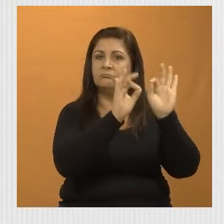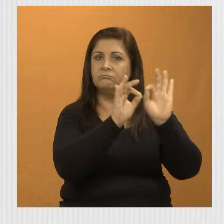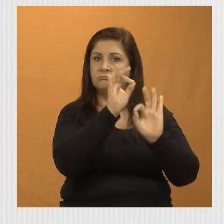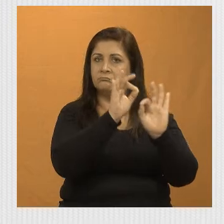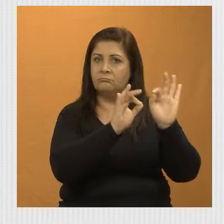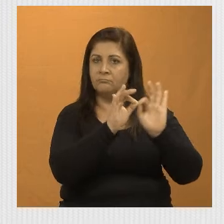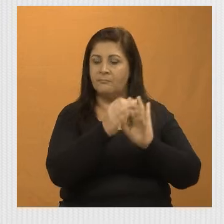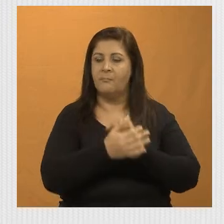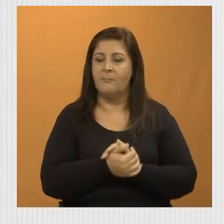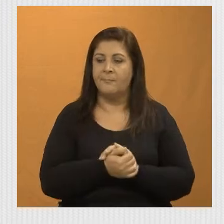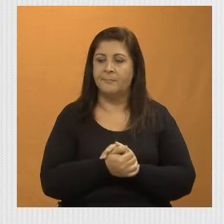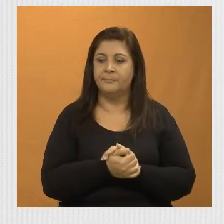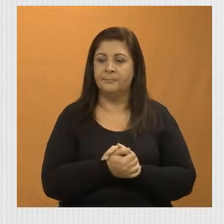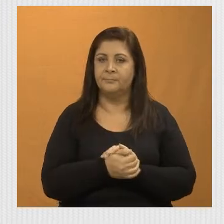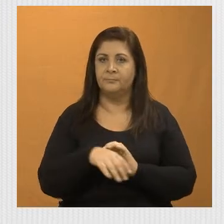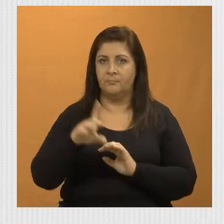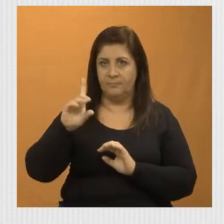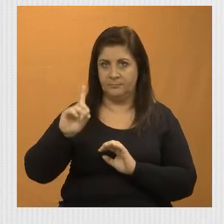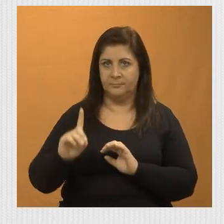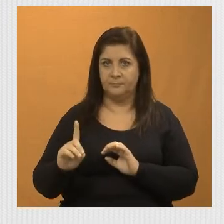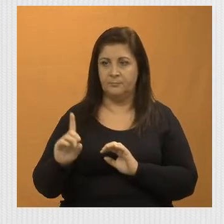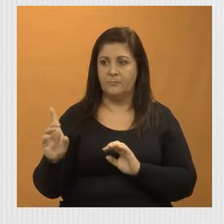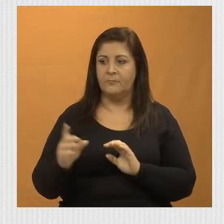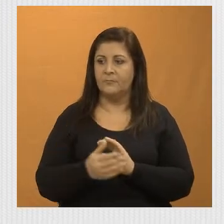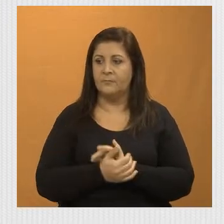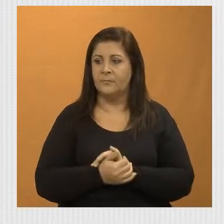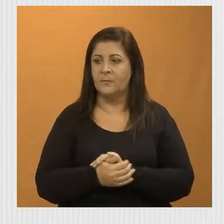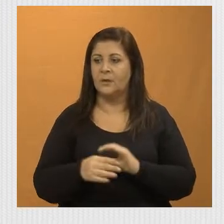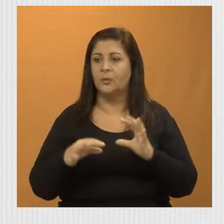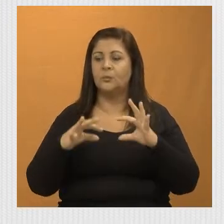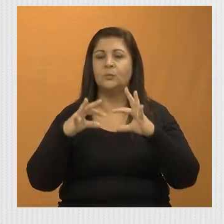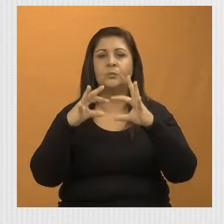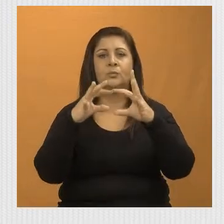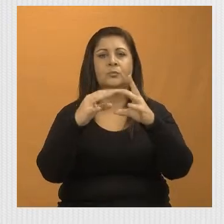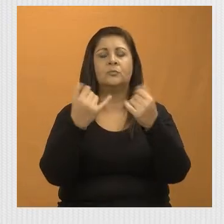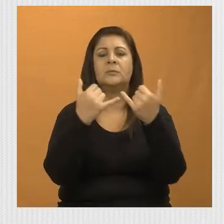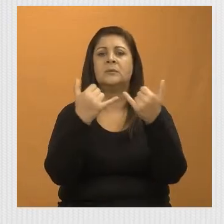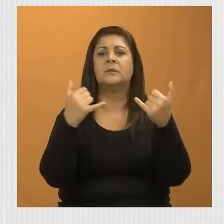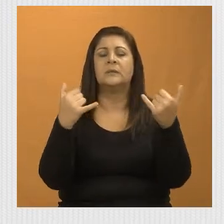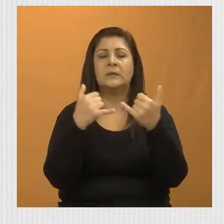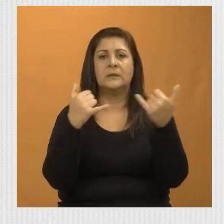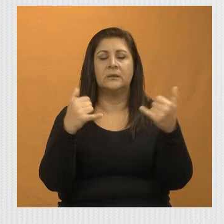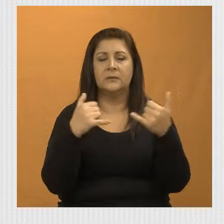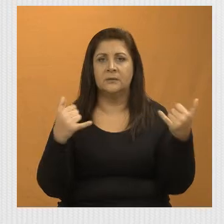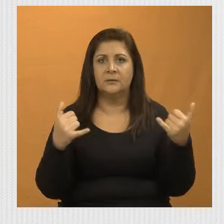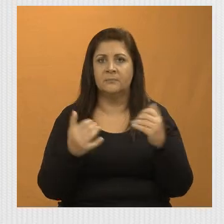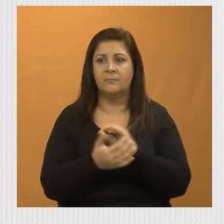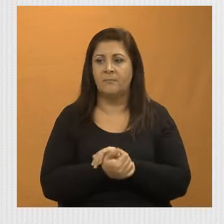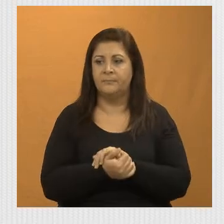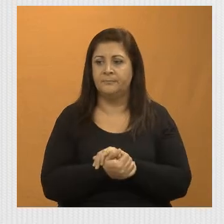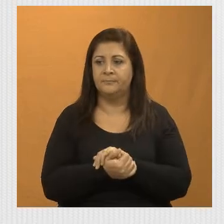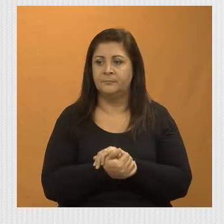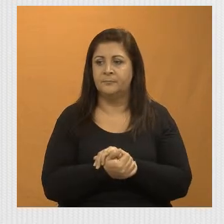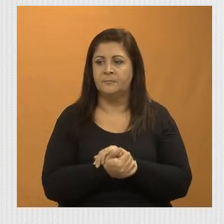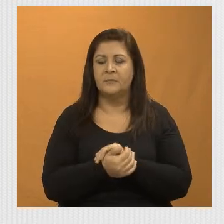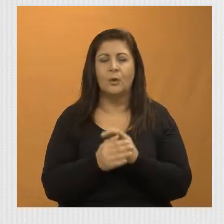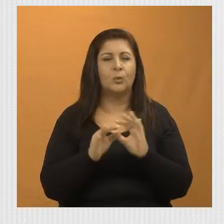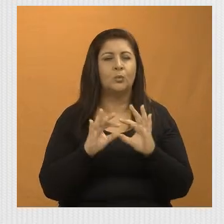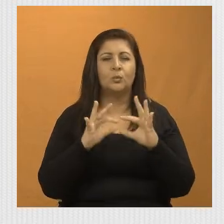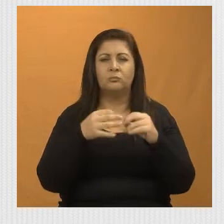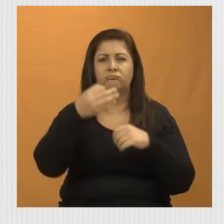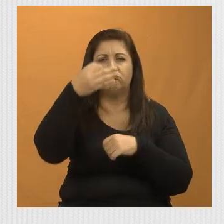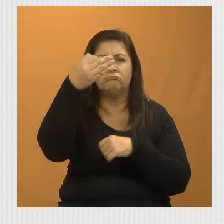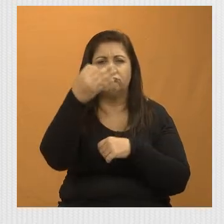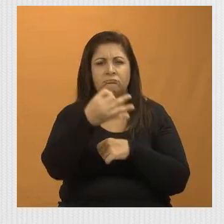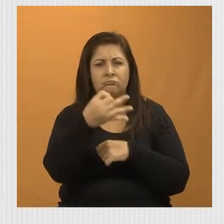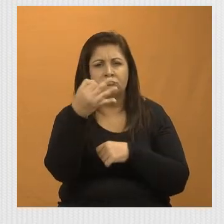lado direito dos senhores, é toda a central elétrica nossa, não tem ali nenhuma gambiarra, muito pelo